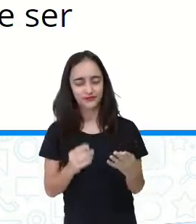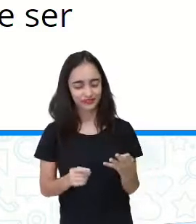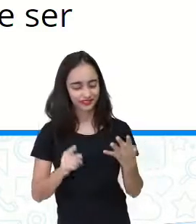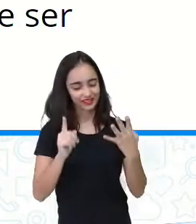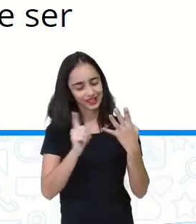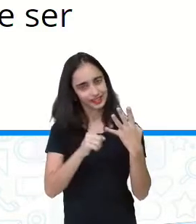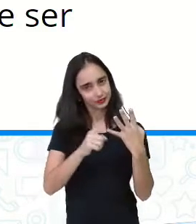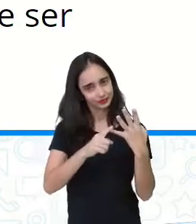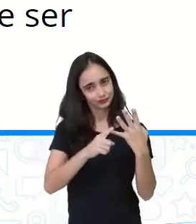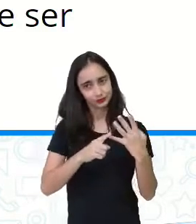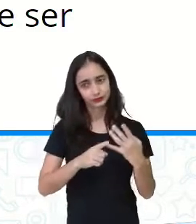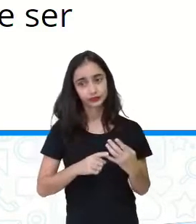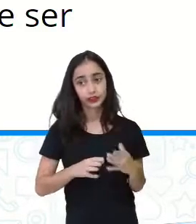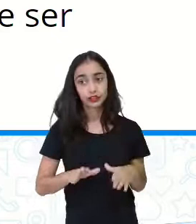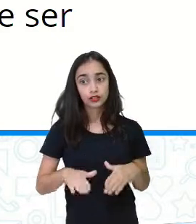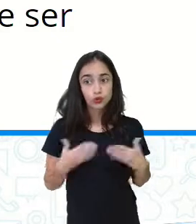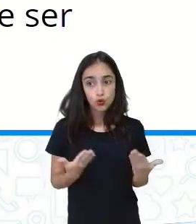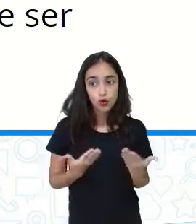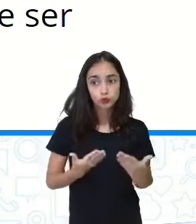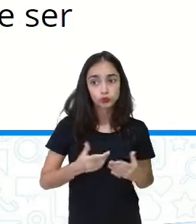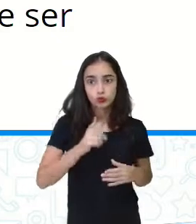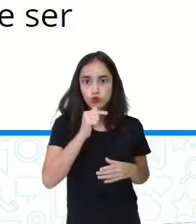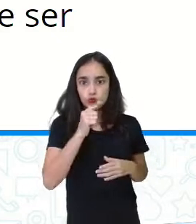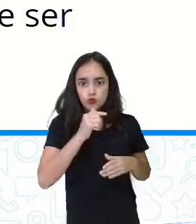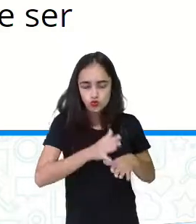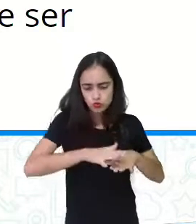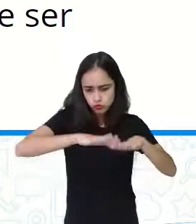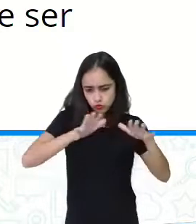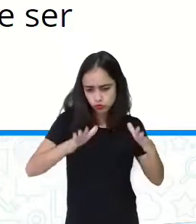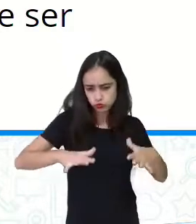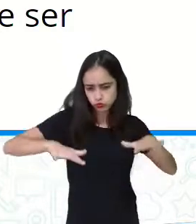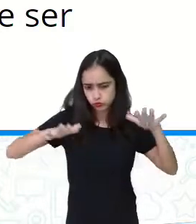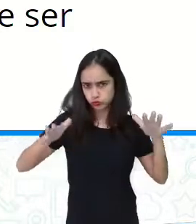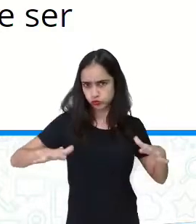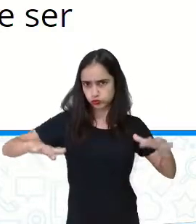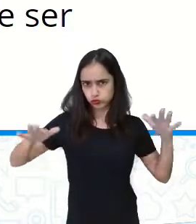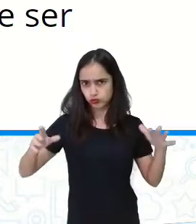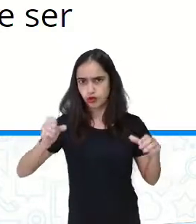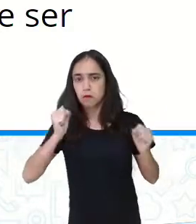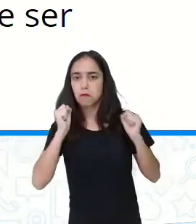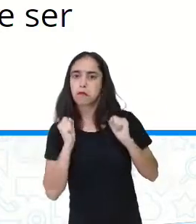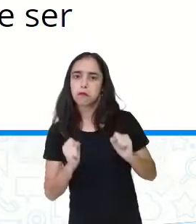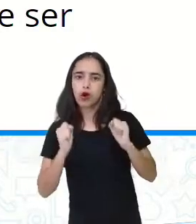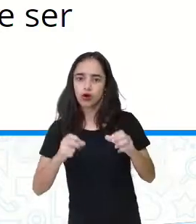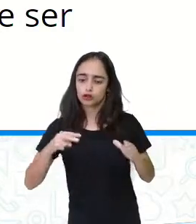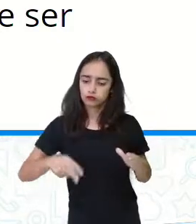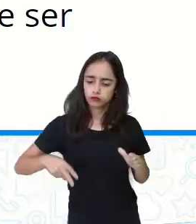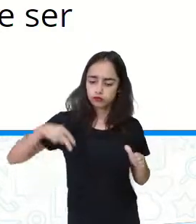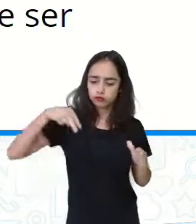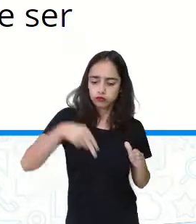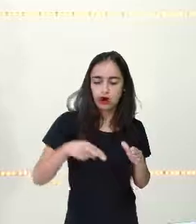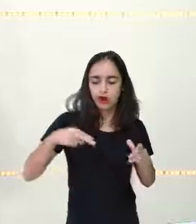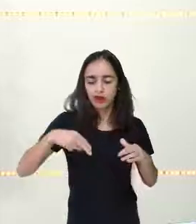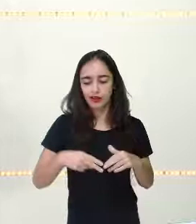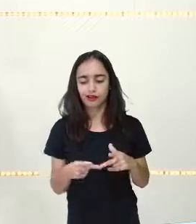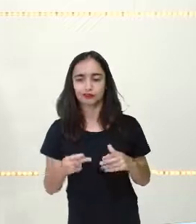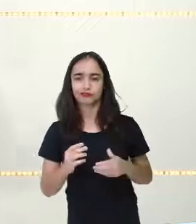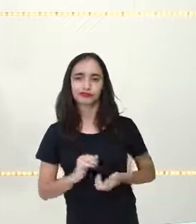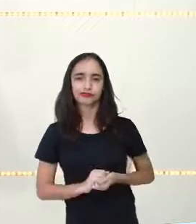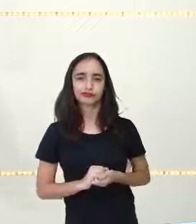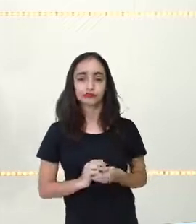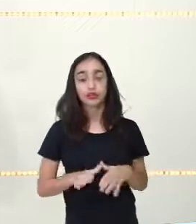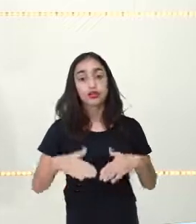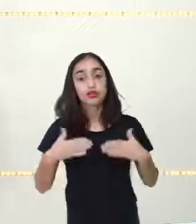de dado enquanto a maré estiver alta o local pode ser contido para banhos E aí 5º ano A